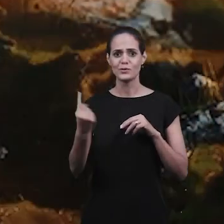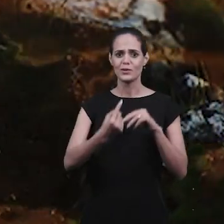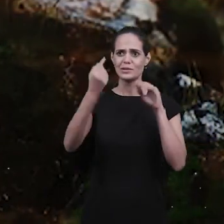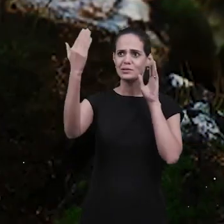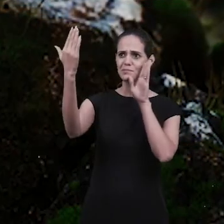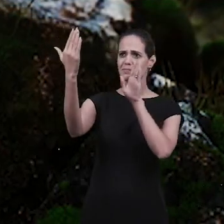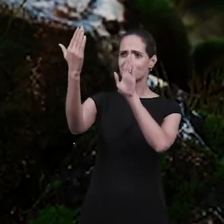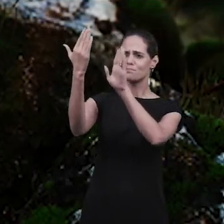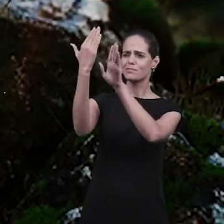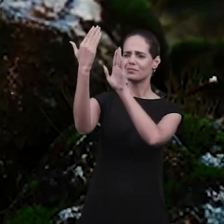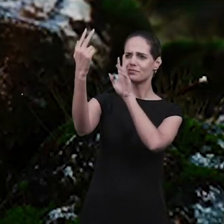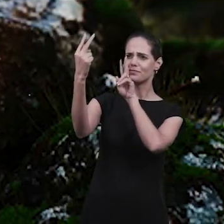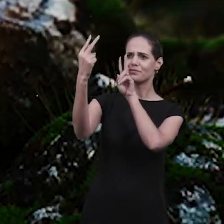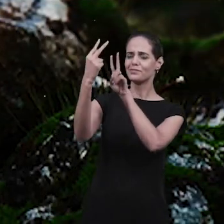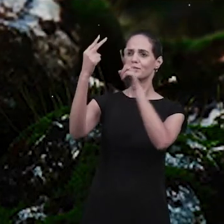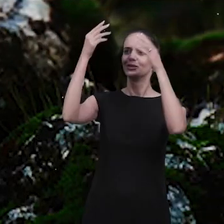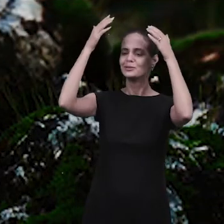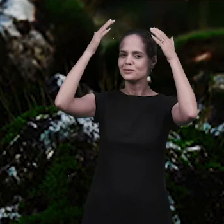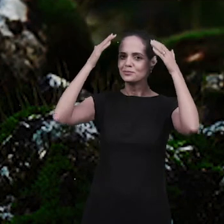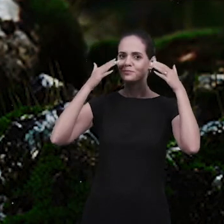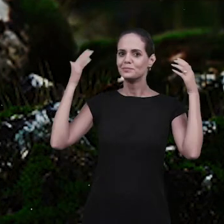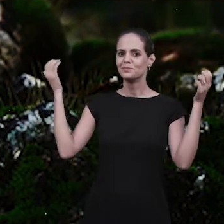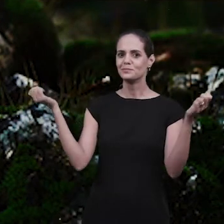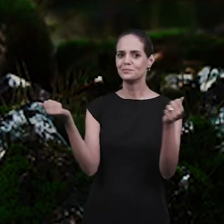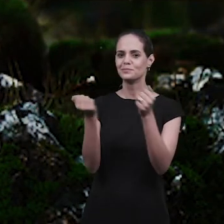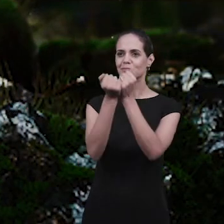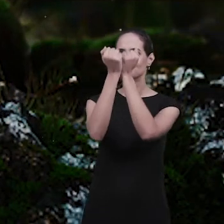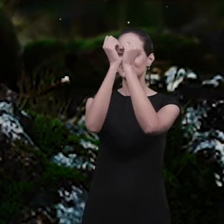Veremos o Rei da